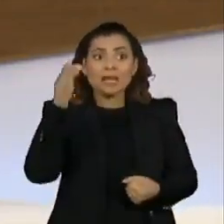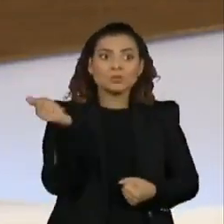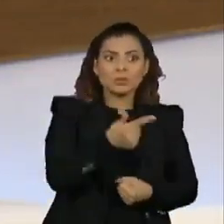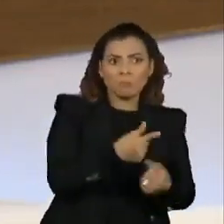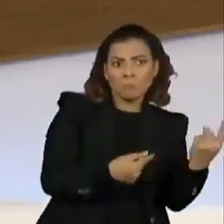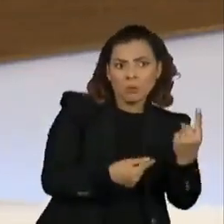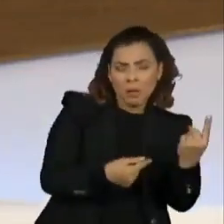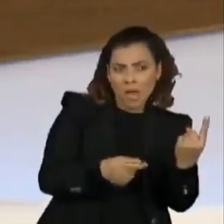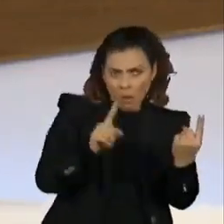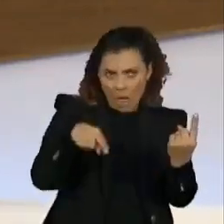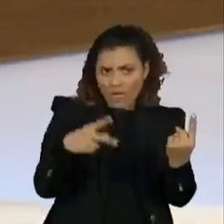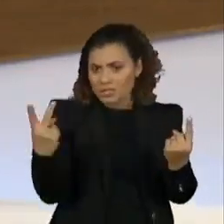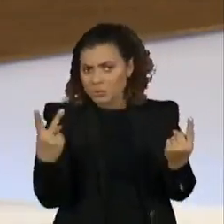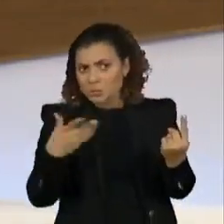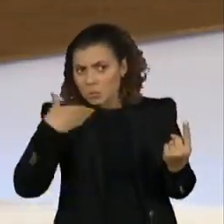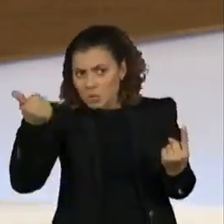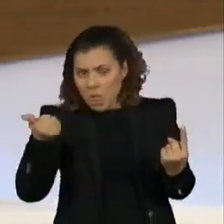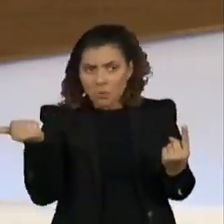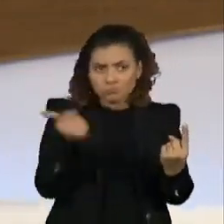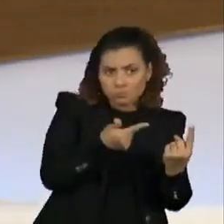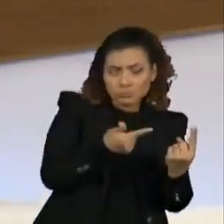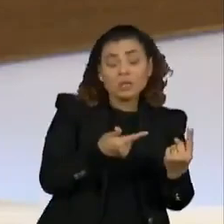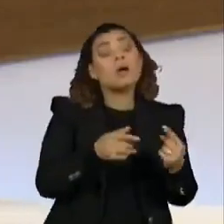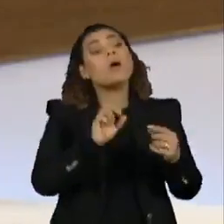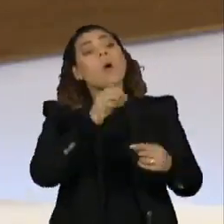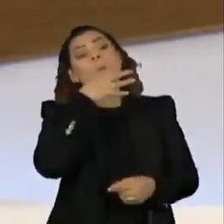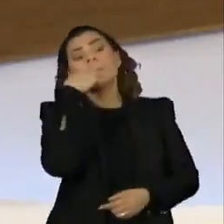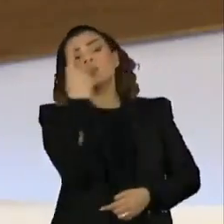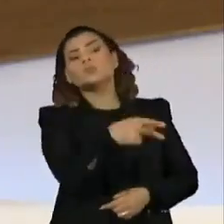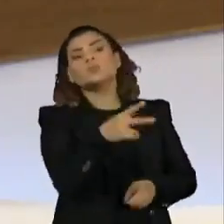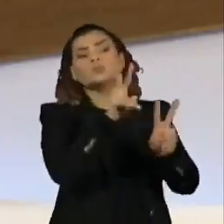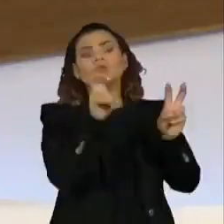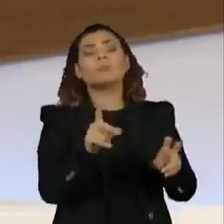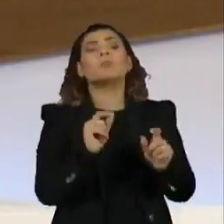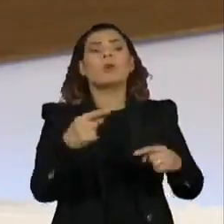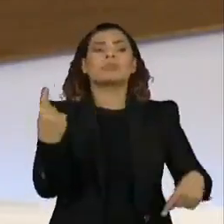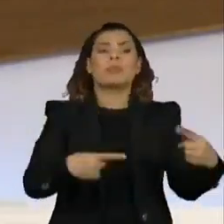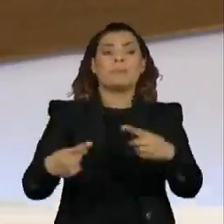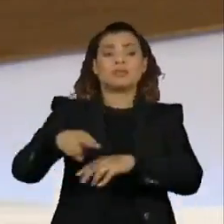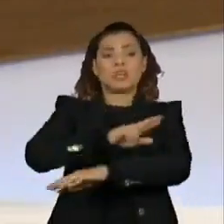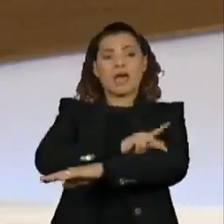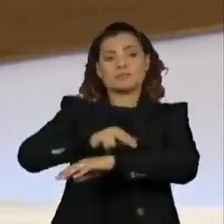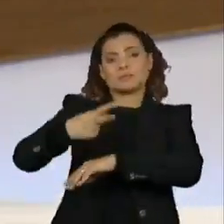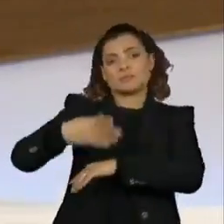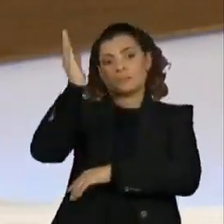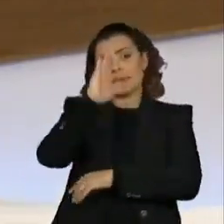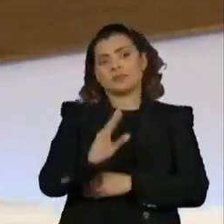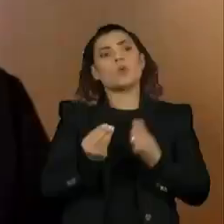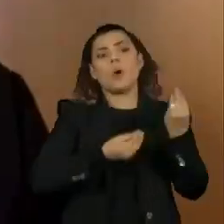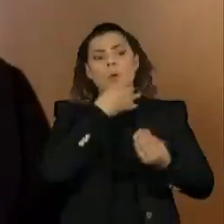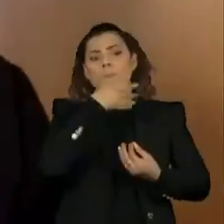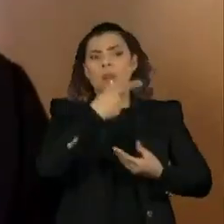primeiro e, além disso, como que você avalia, né, esse aquecimento do debate racial brasileiro?